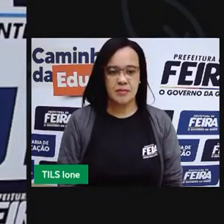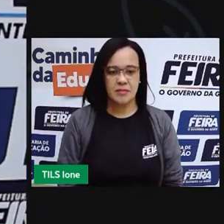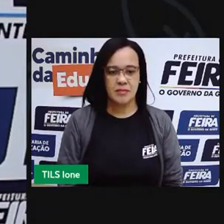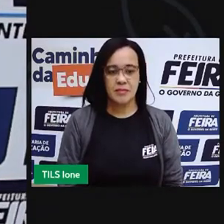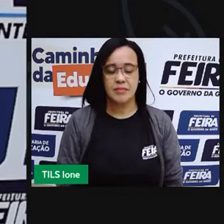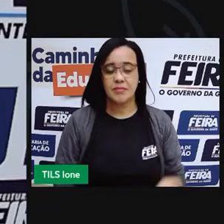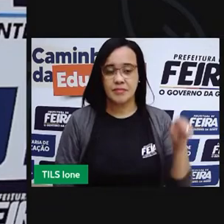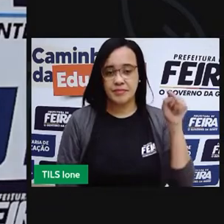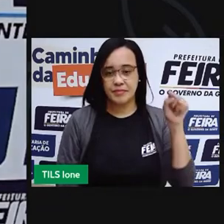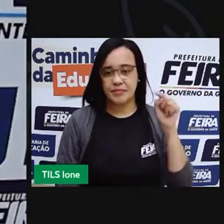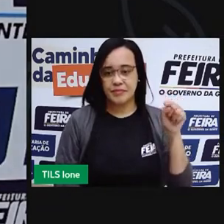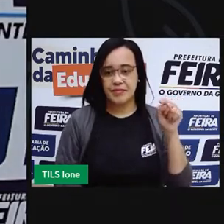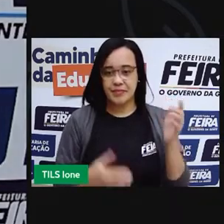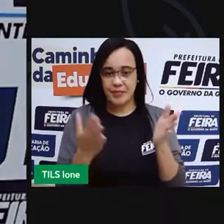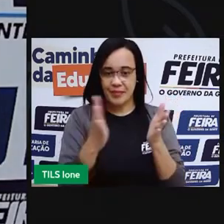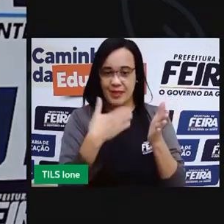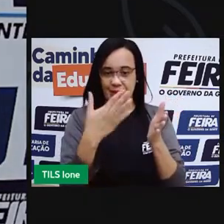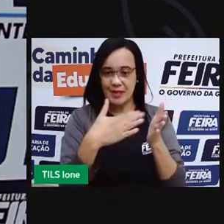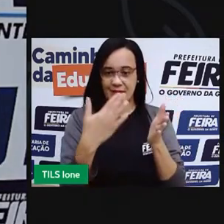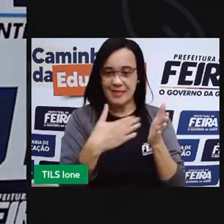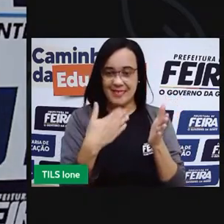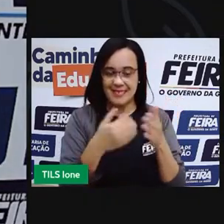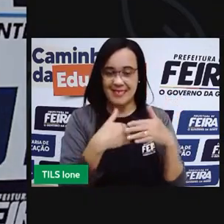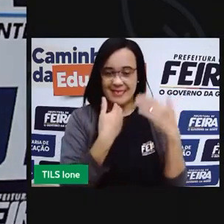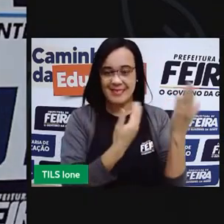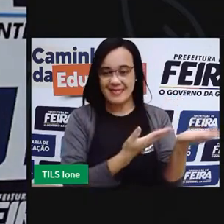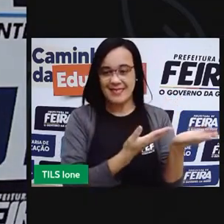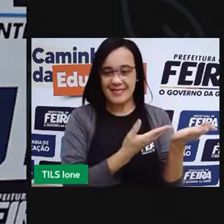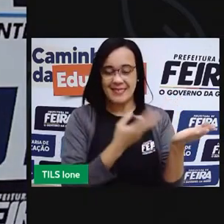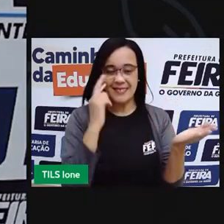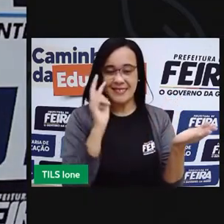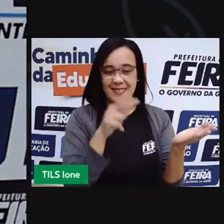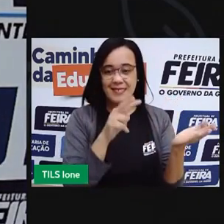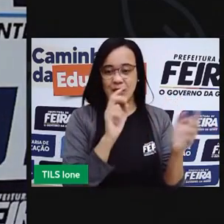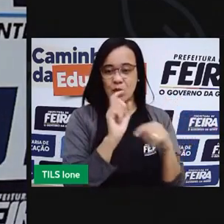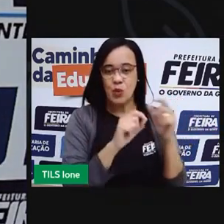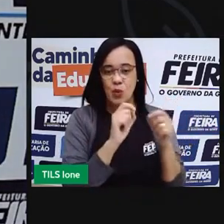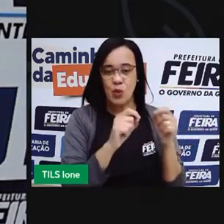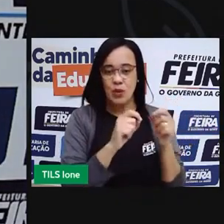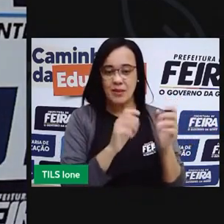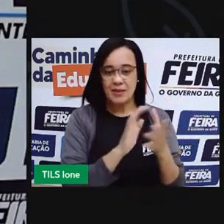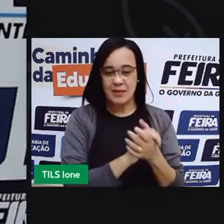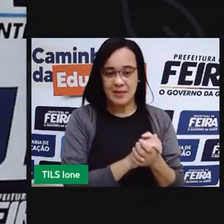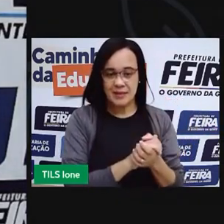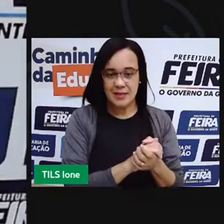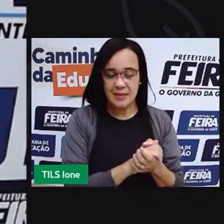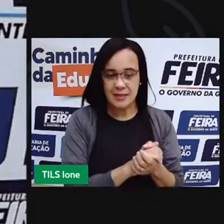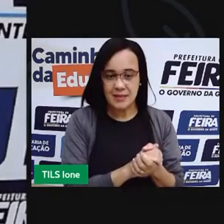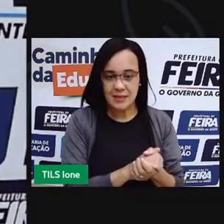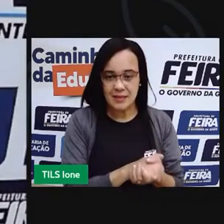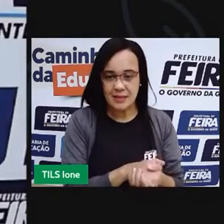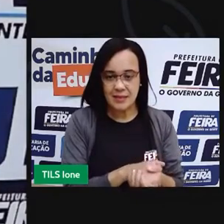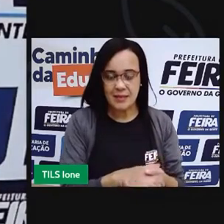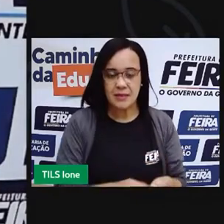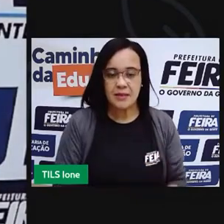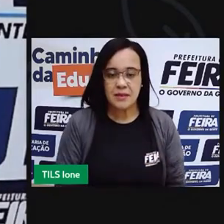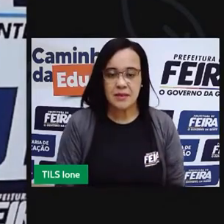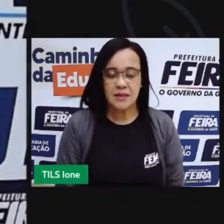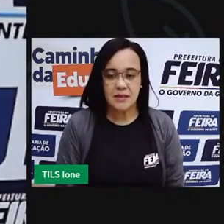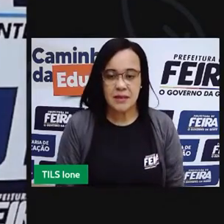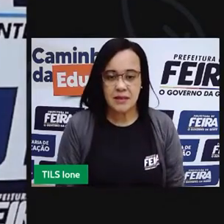E aqui, querido, a gente vê que é um e-mail. Na